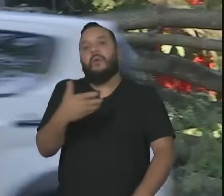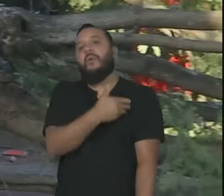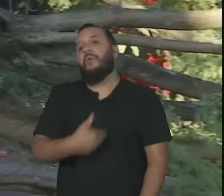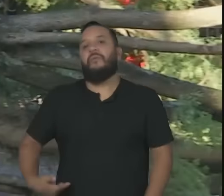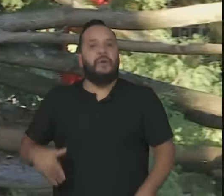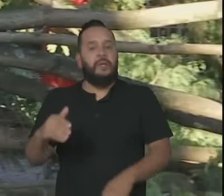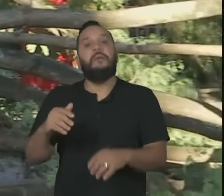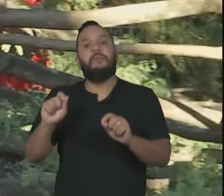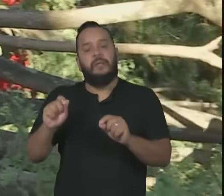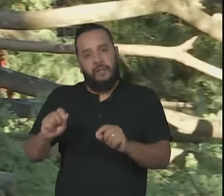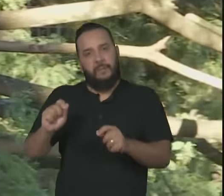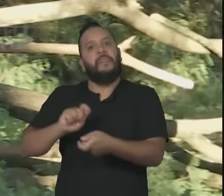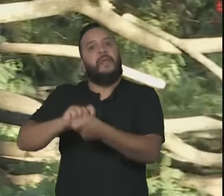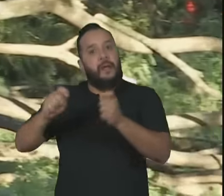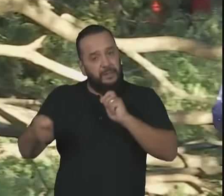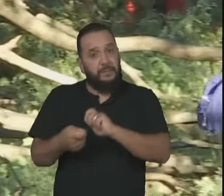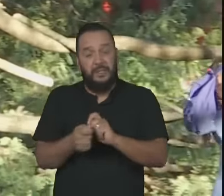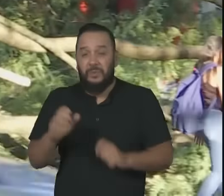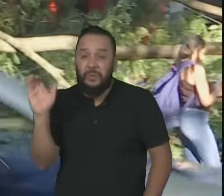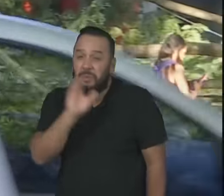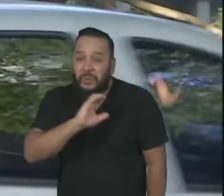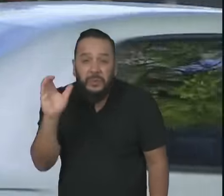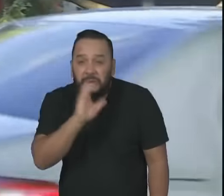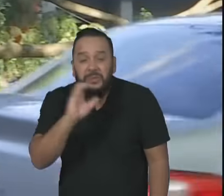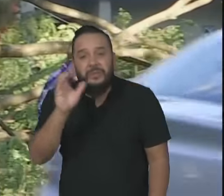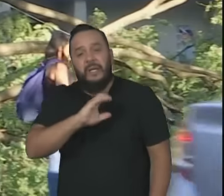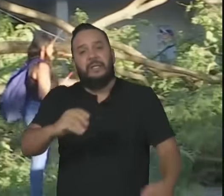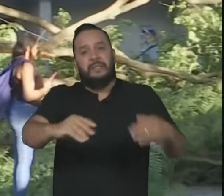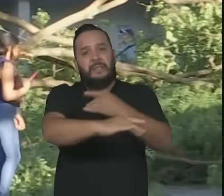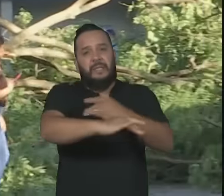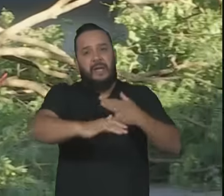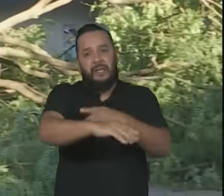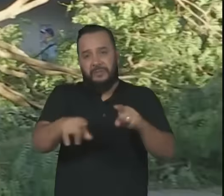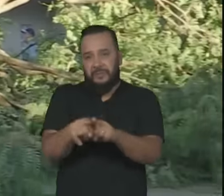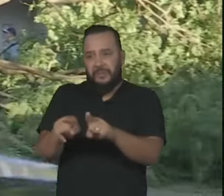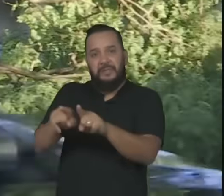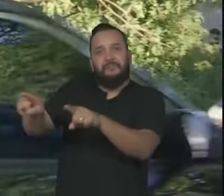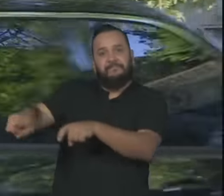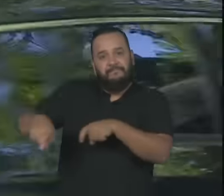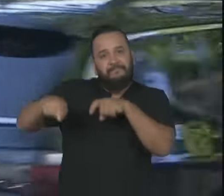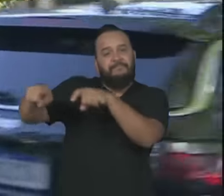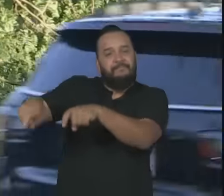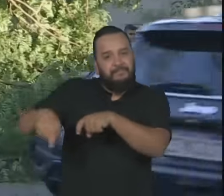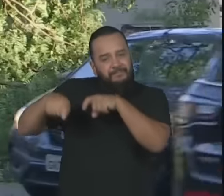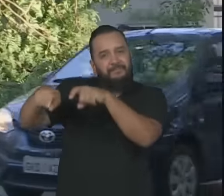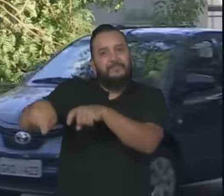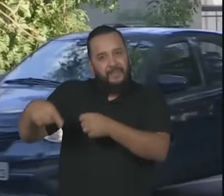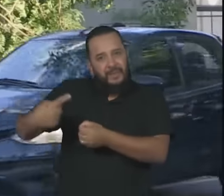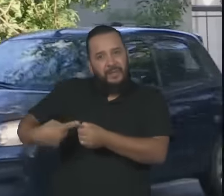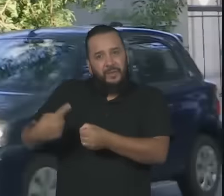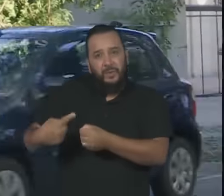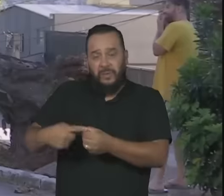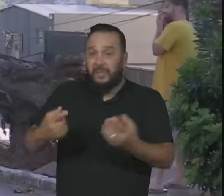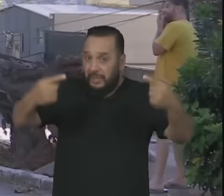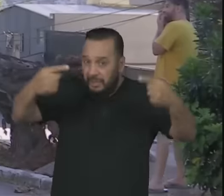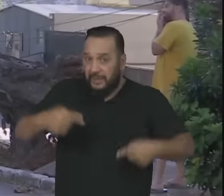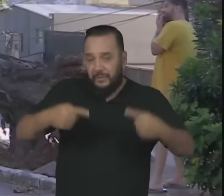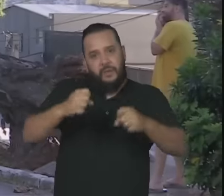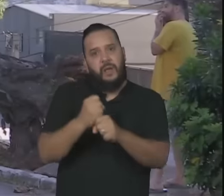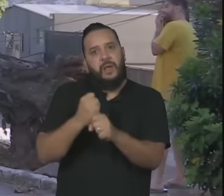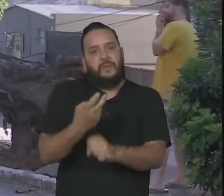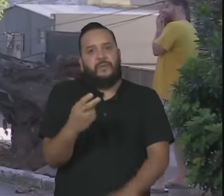promova adaptações urgentes nas cidades e no campo. O grande desafio para 2026 é